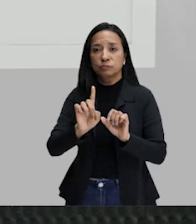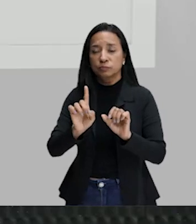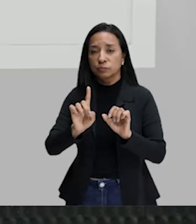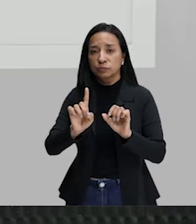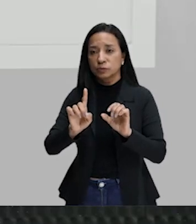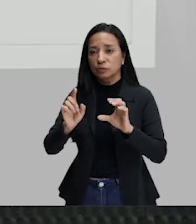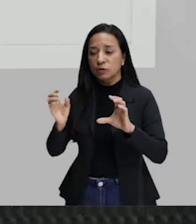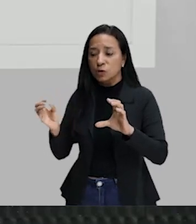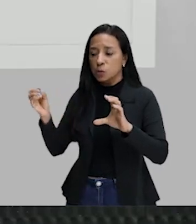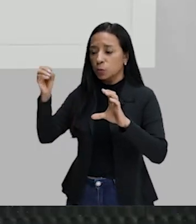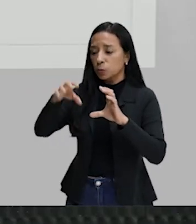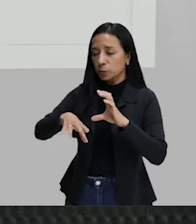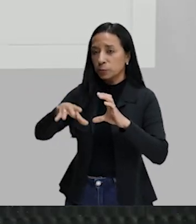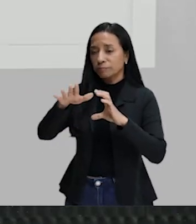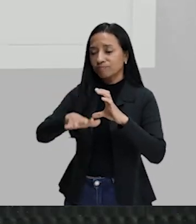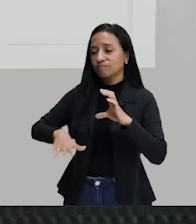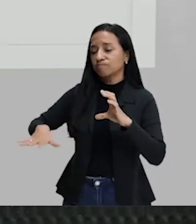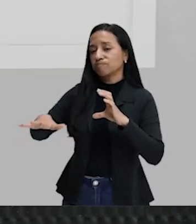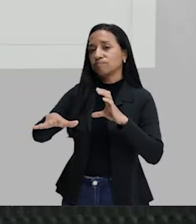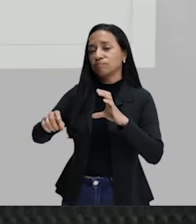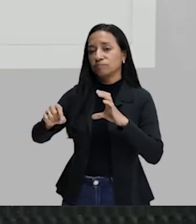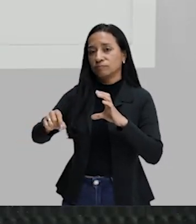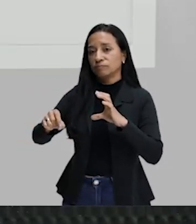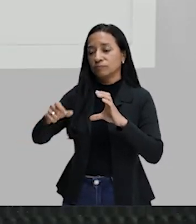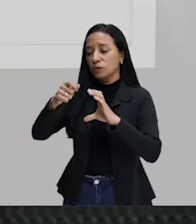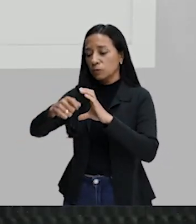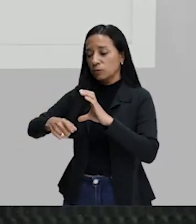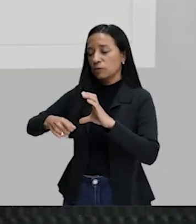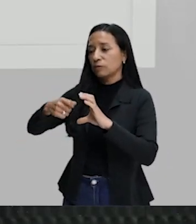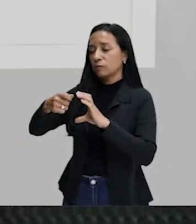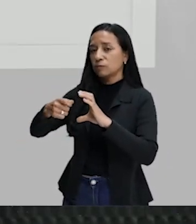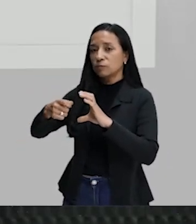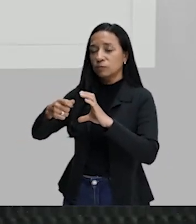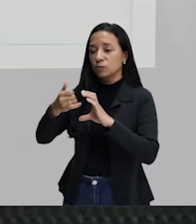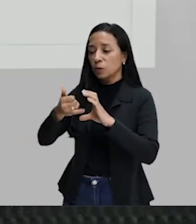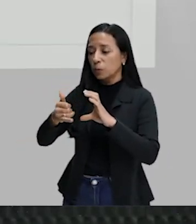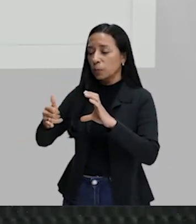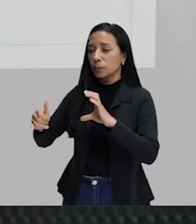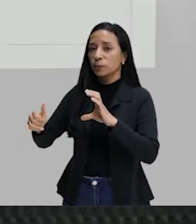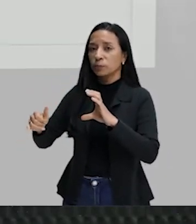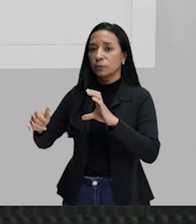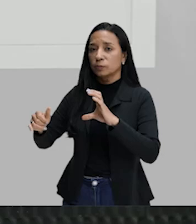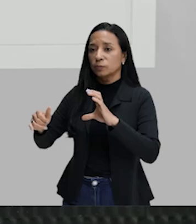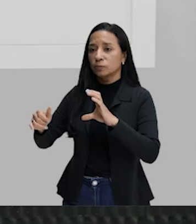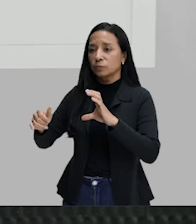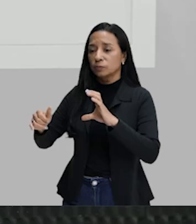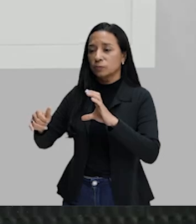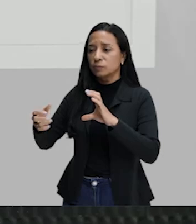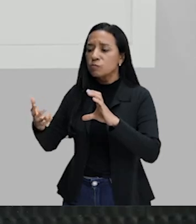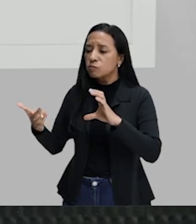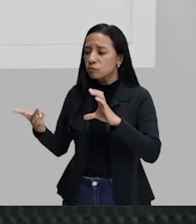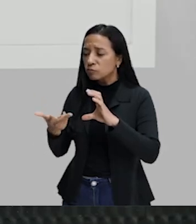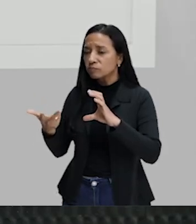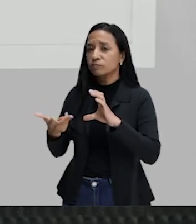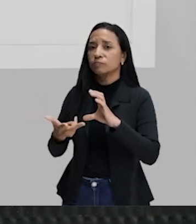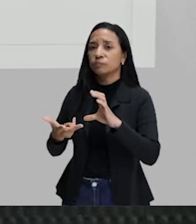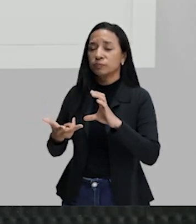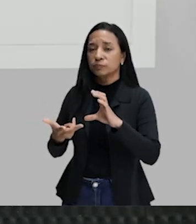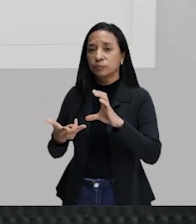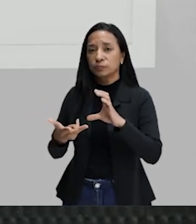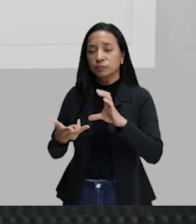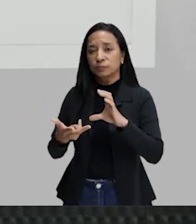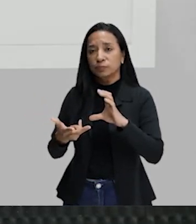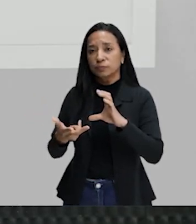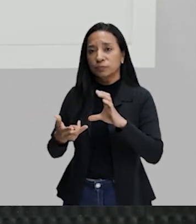nós vamos jogar aqui esta carga elétrica, tá ok? Com uma certa velocidade. Então vamos supor que ele